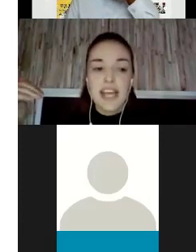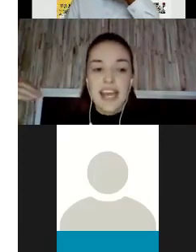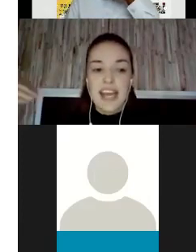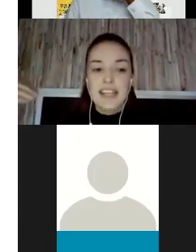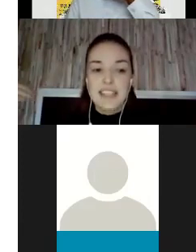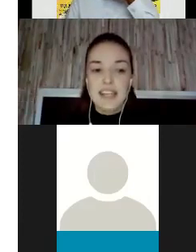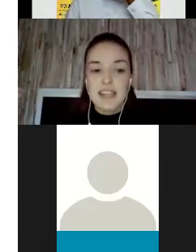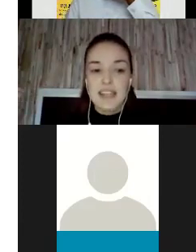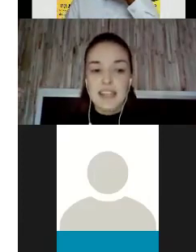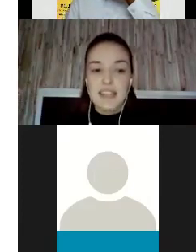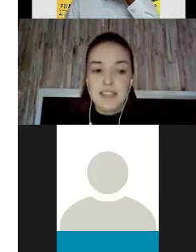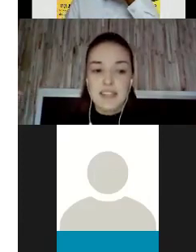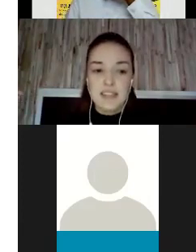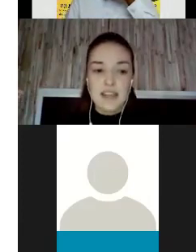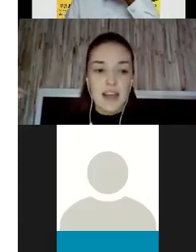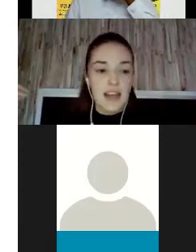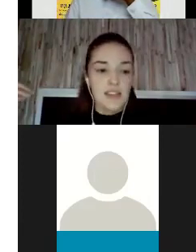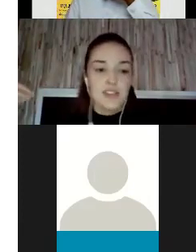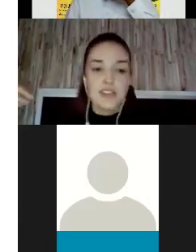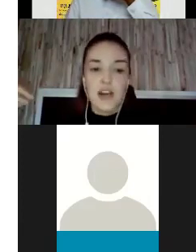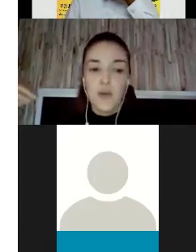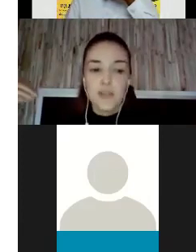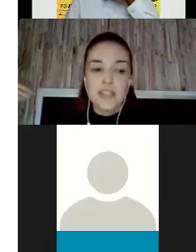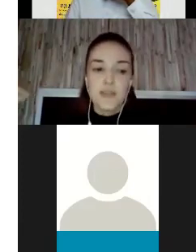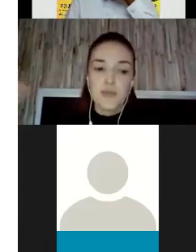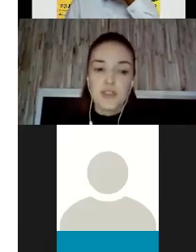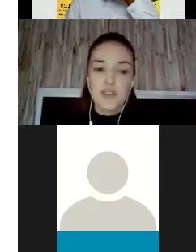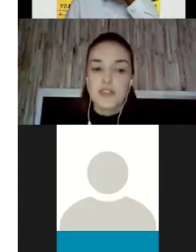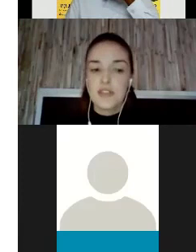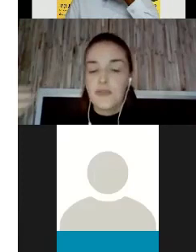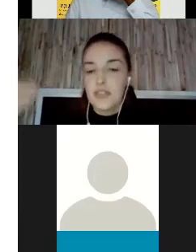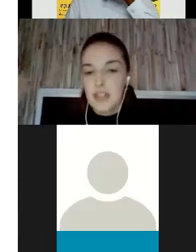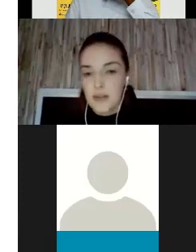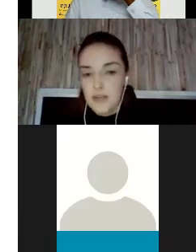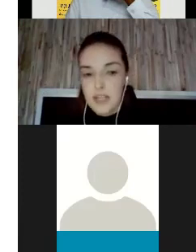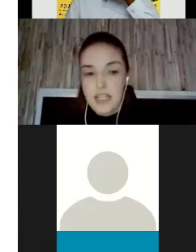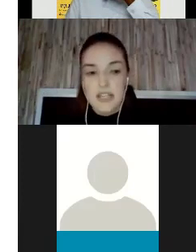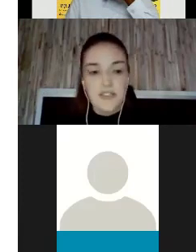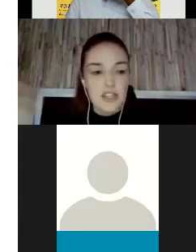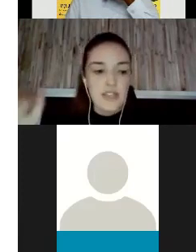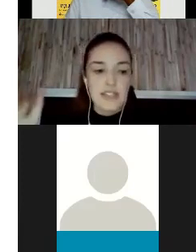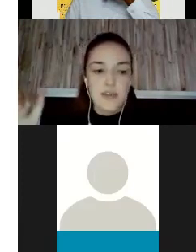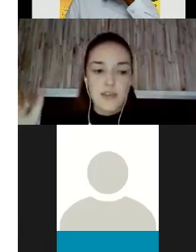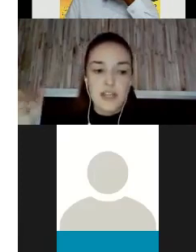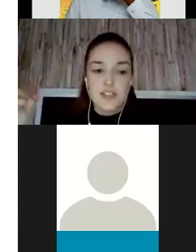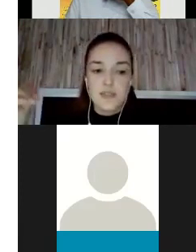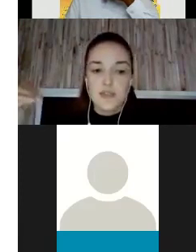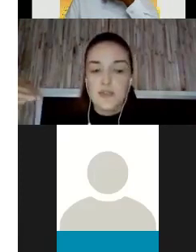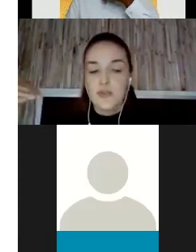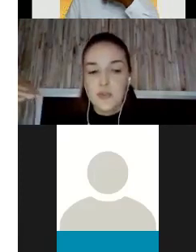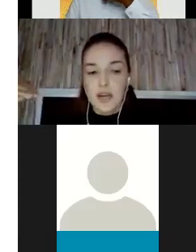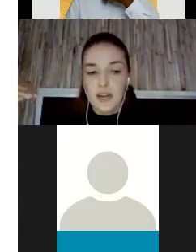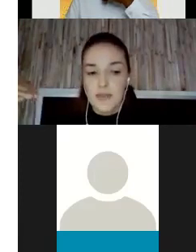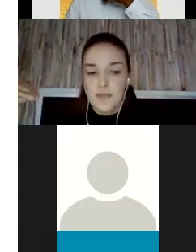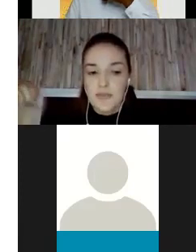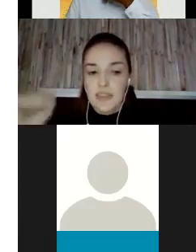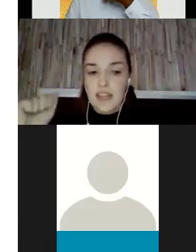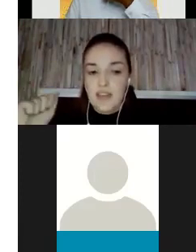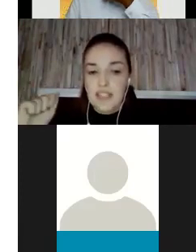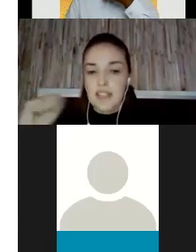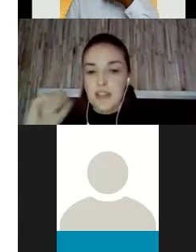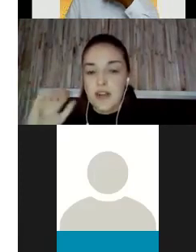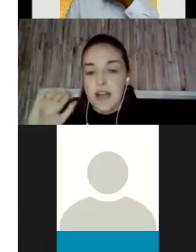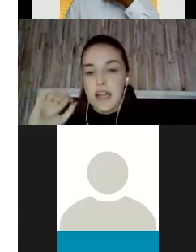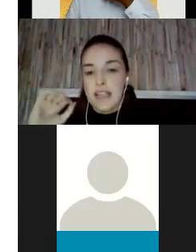sedimentos excedem a taxa de acomodação durante o estado final de elevação relativa do nível do mar.